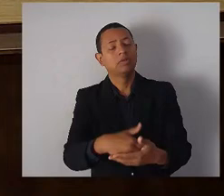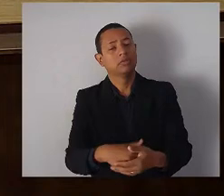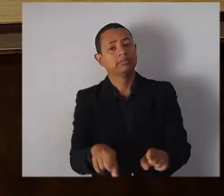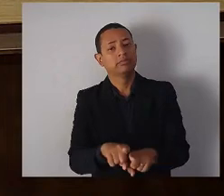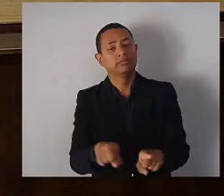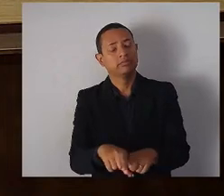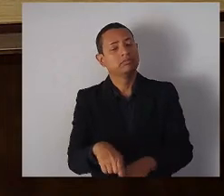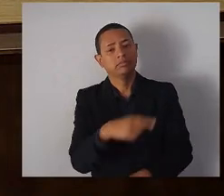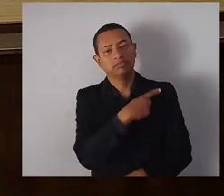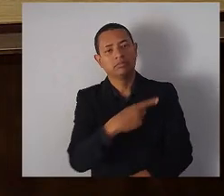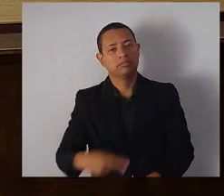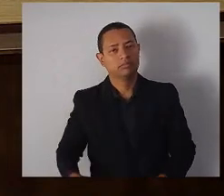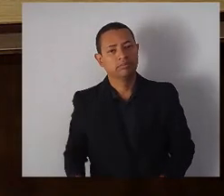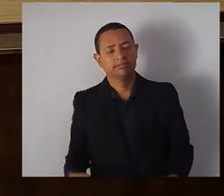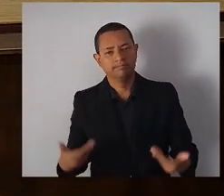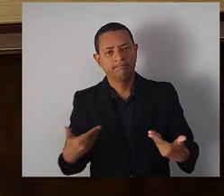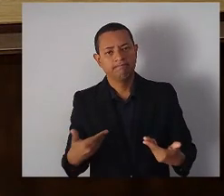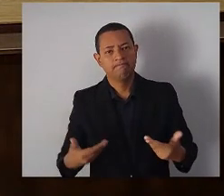presidente,